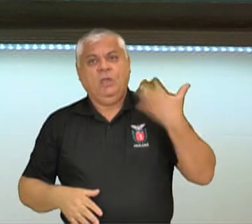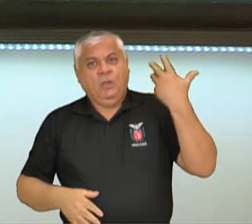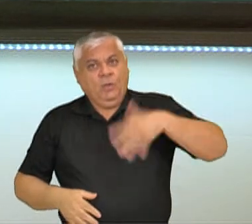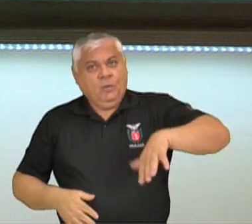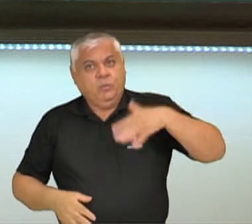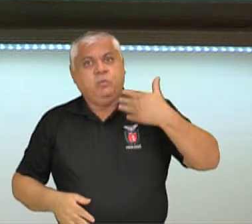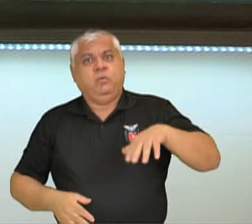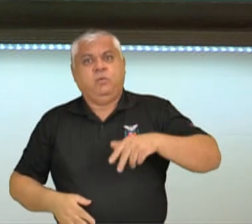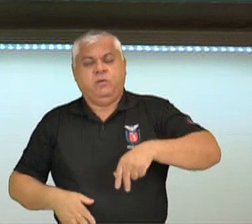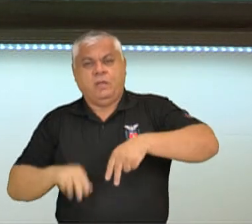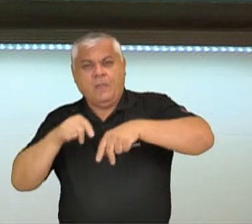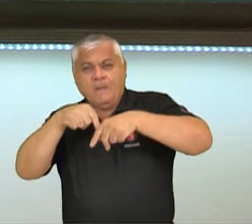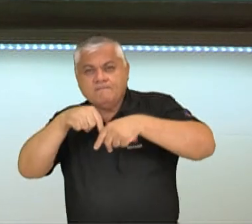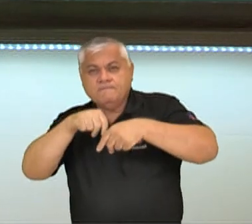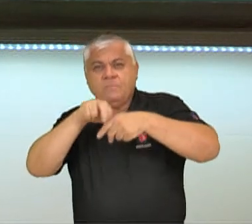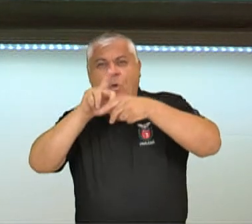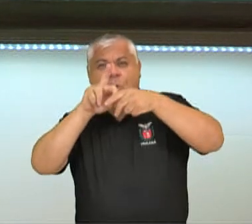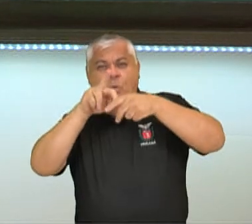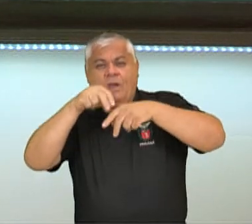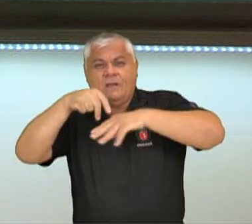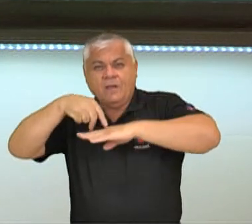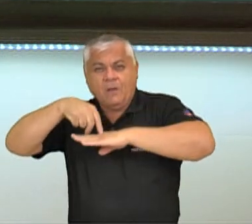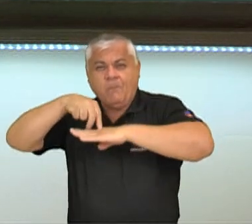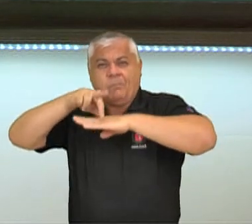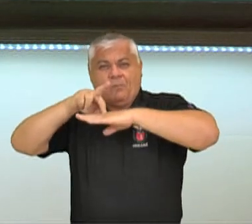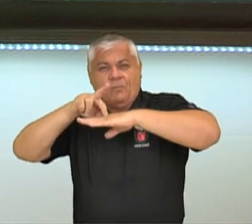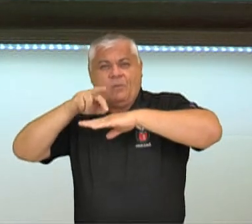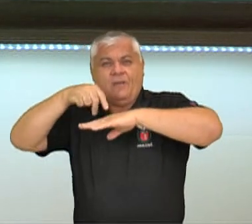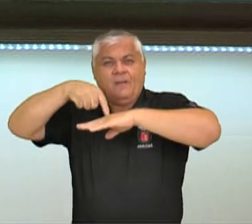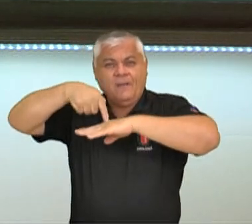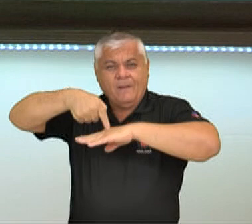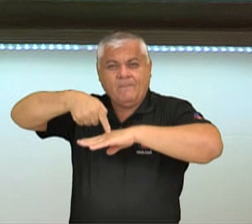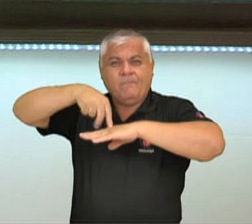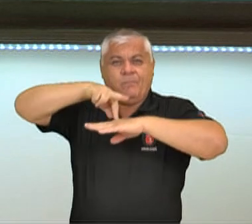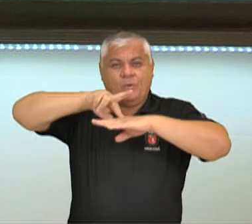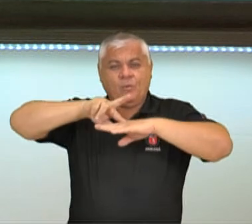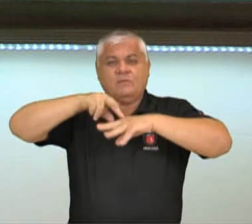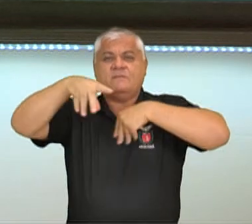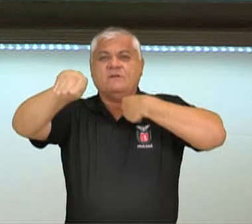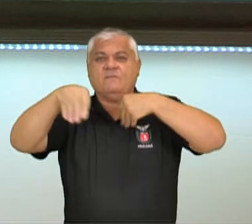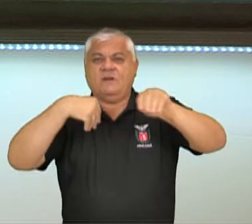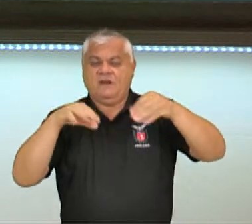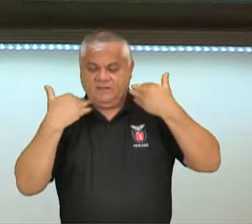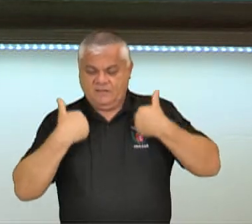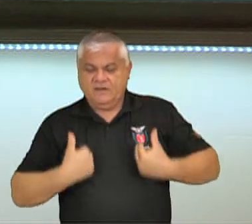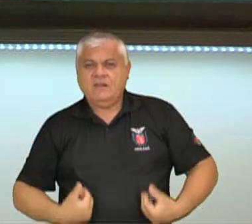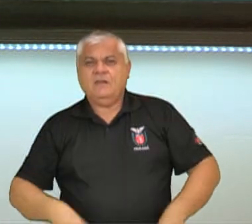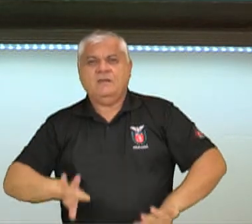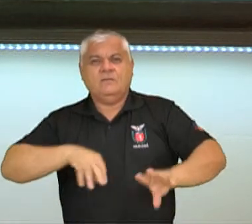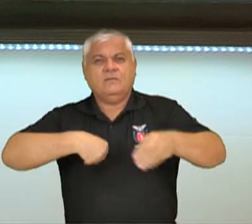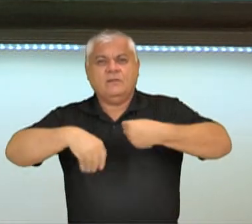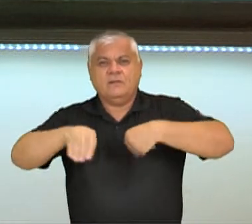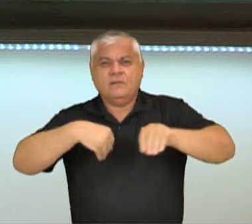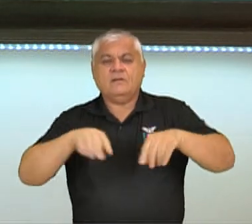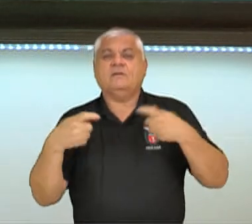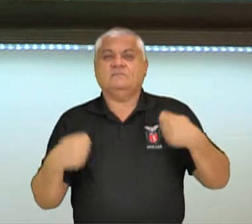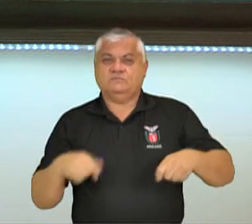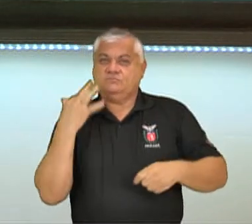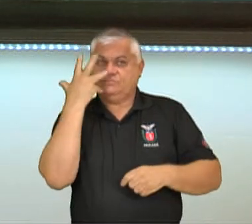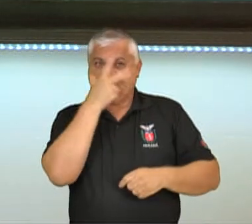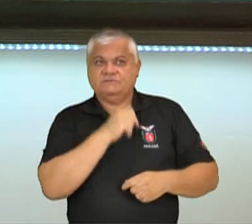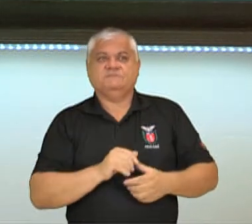um golpe de grande amplitude, tá? O capoeirista tem que ser muito flexível para fazer esse golpe e deixá-lo